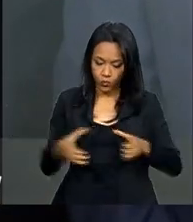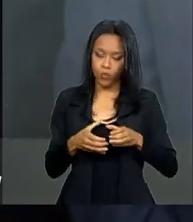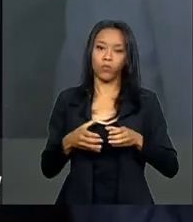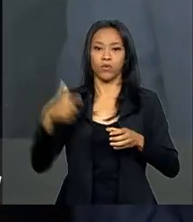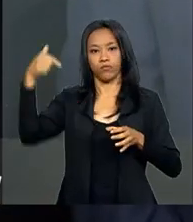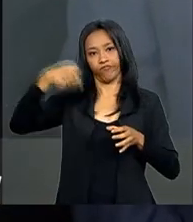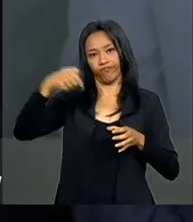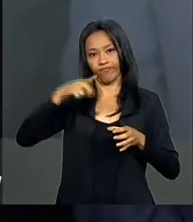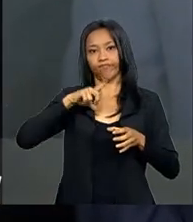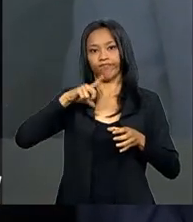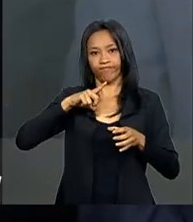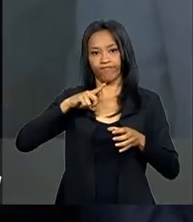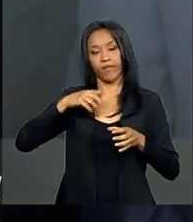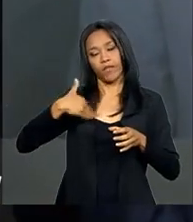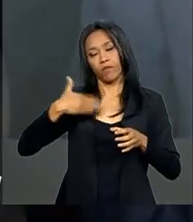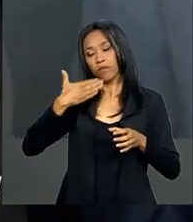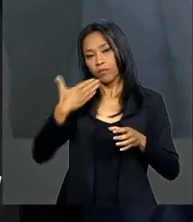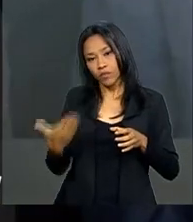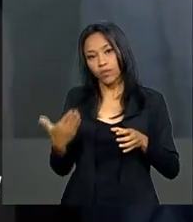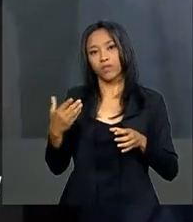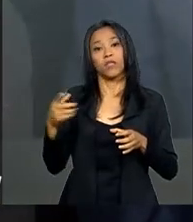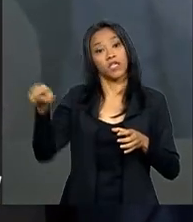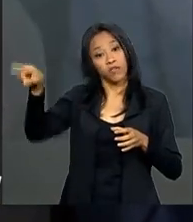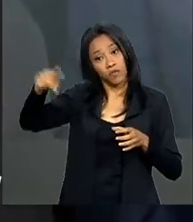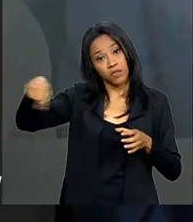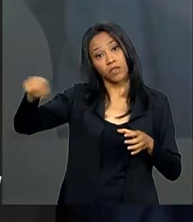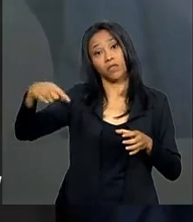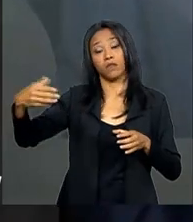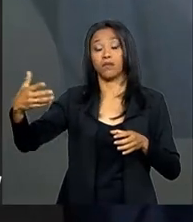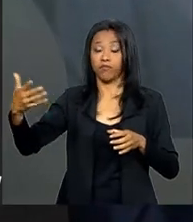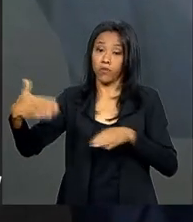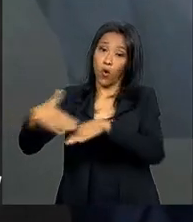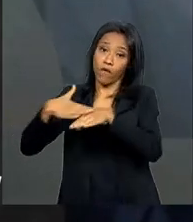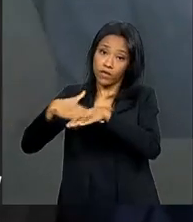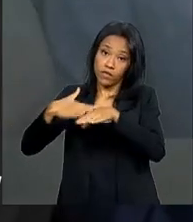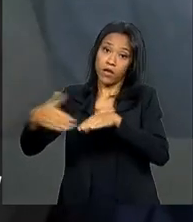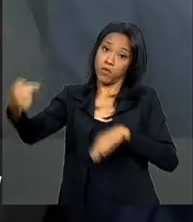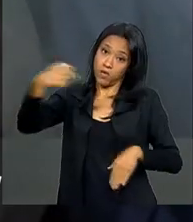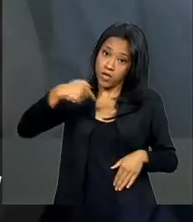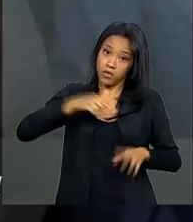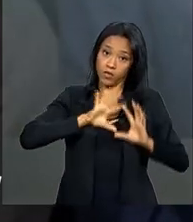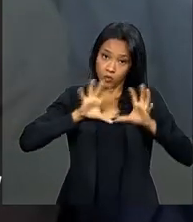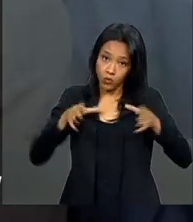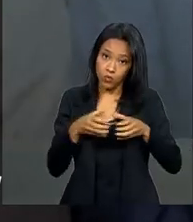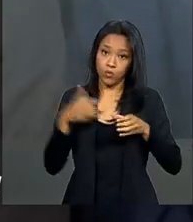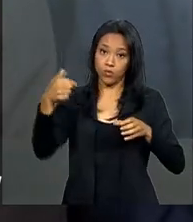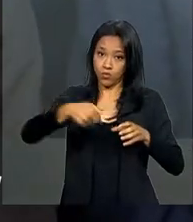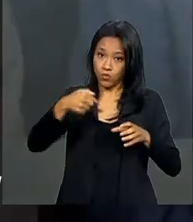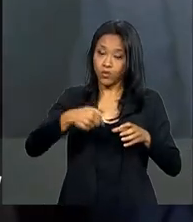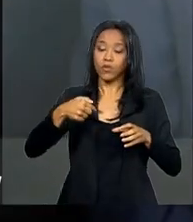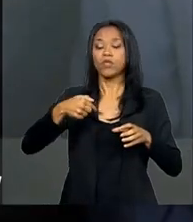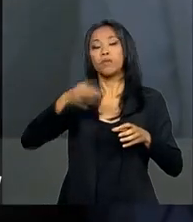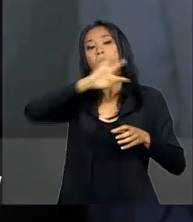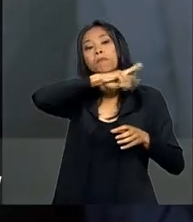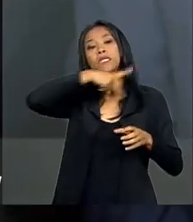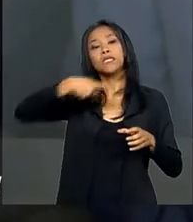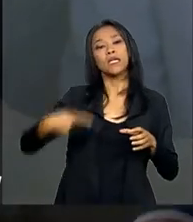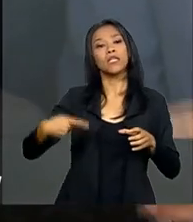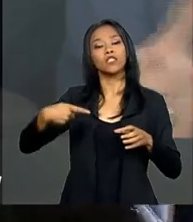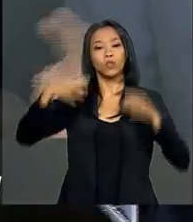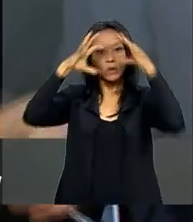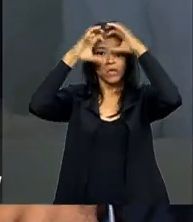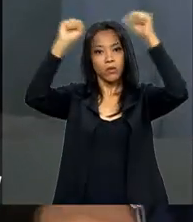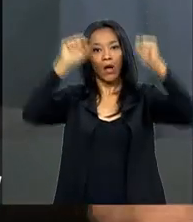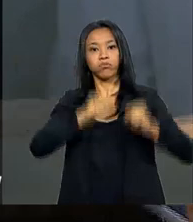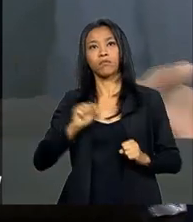pedir a gentileza dos senhores chamarem esse colégio, conversarem com o colégio de presidentes dos tribunais, para